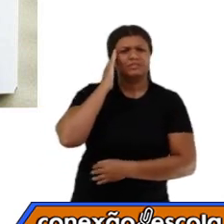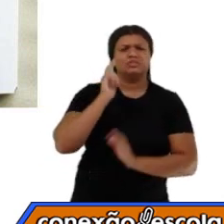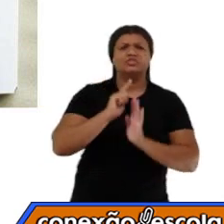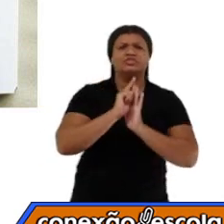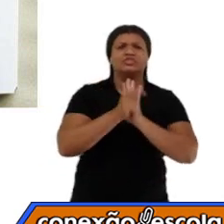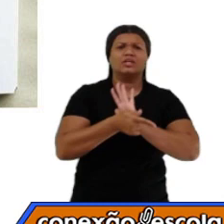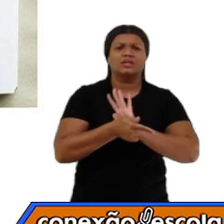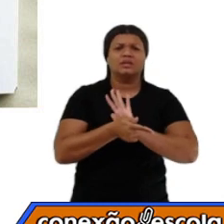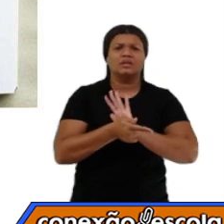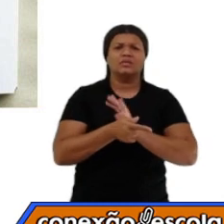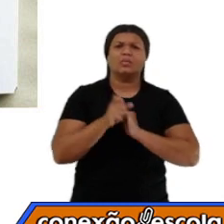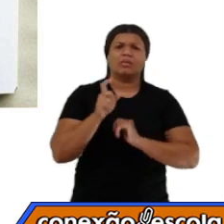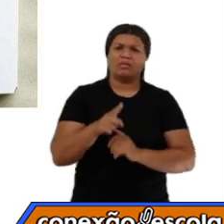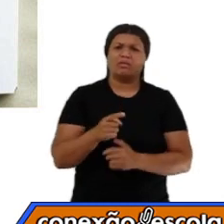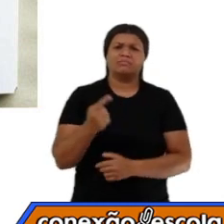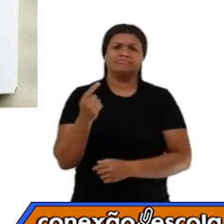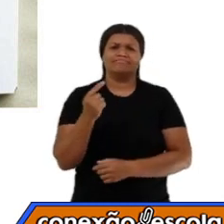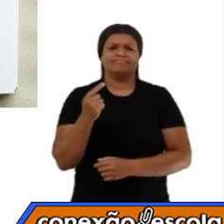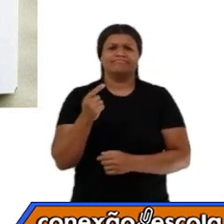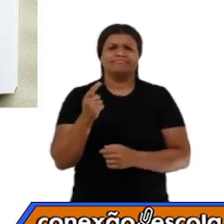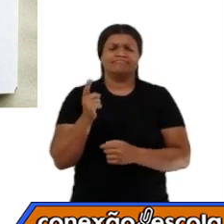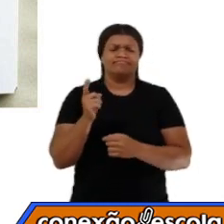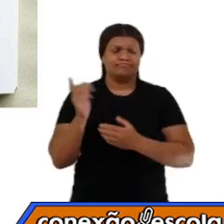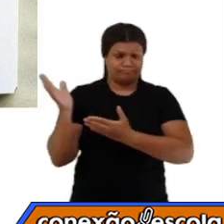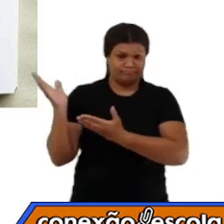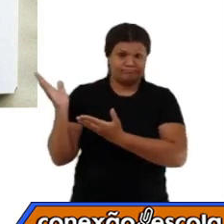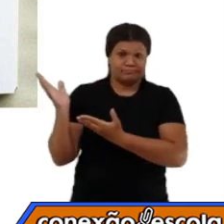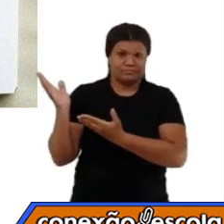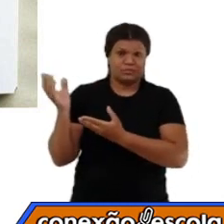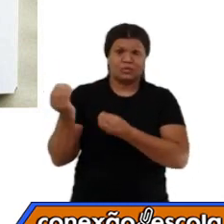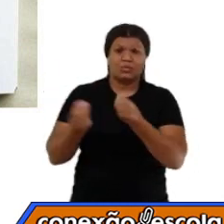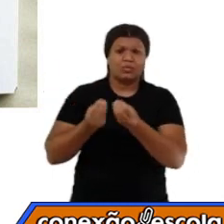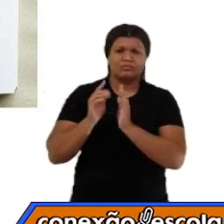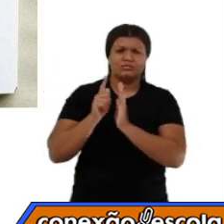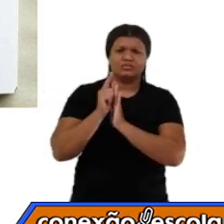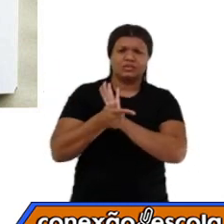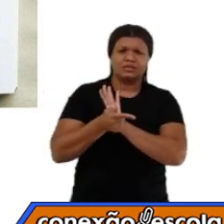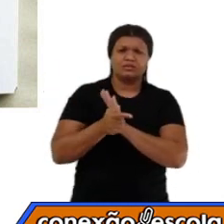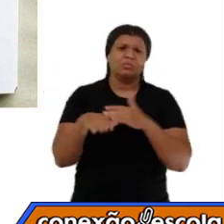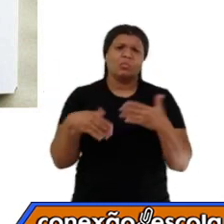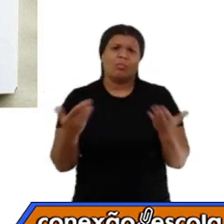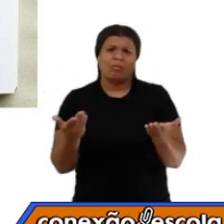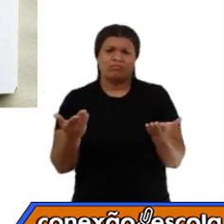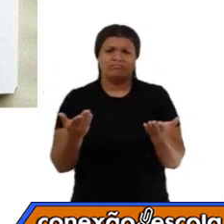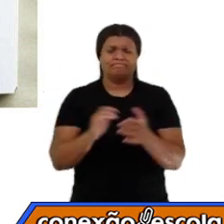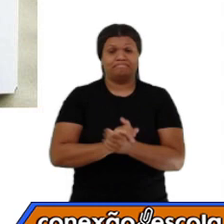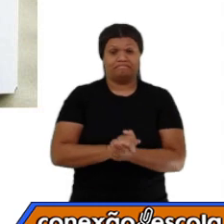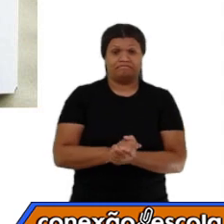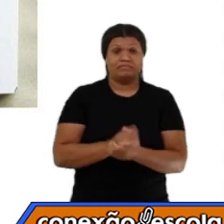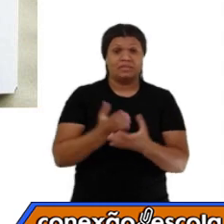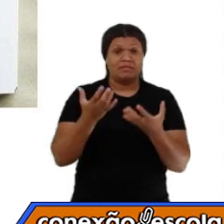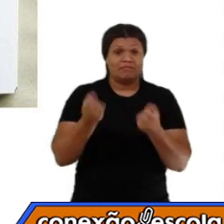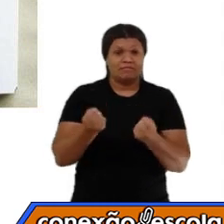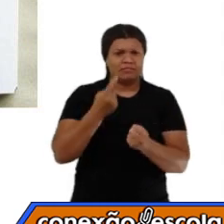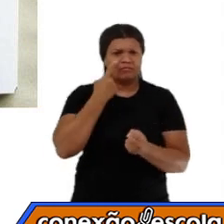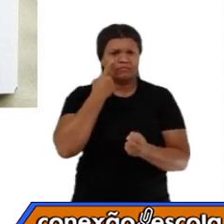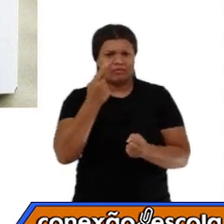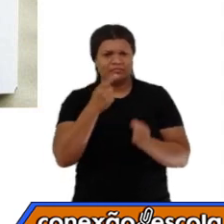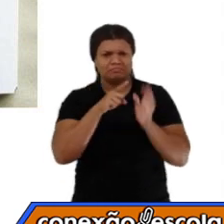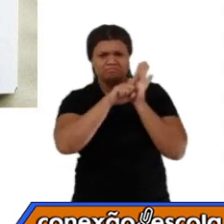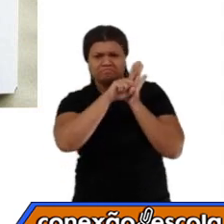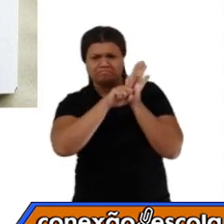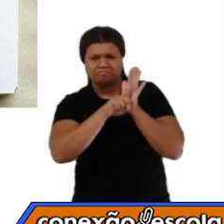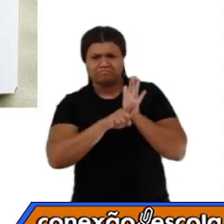gênero textual é esse, professora? Olha só, vamos analisar? Na